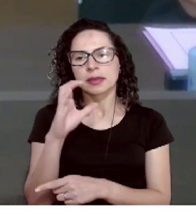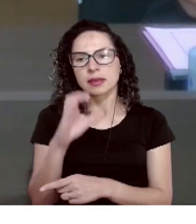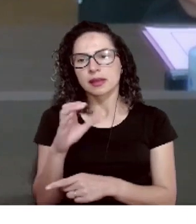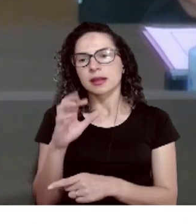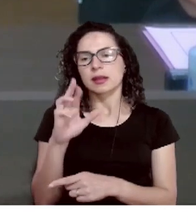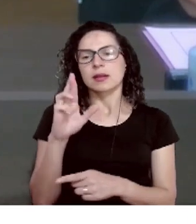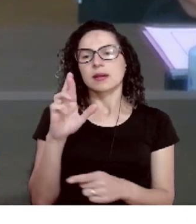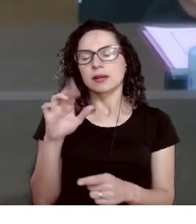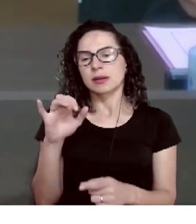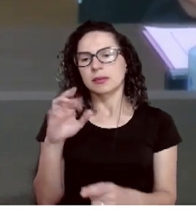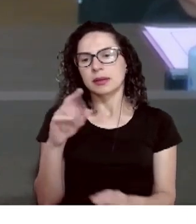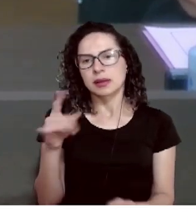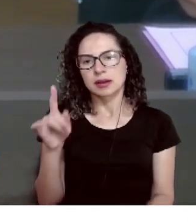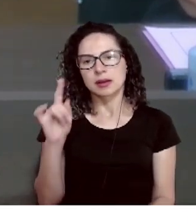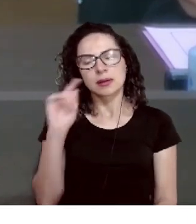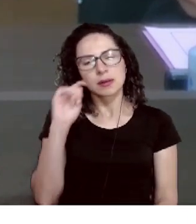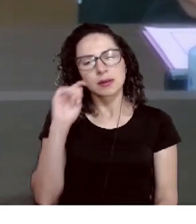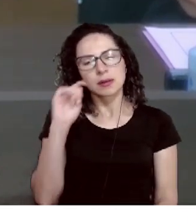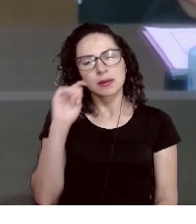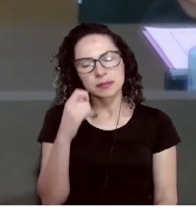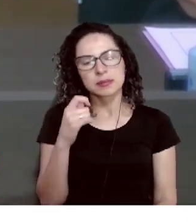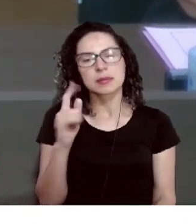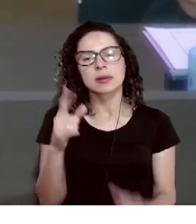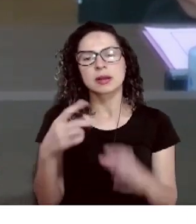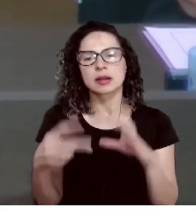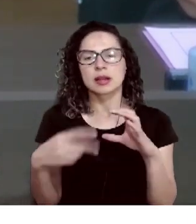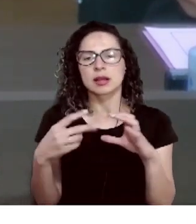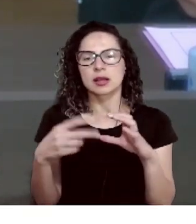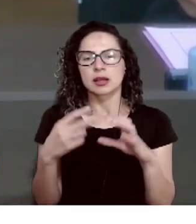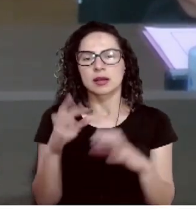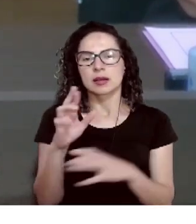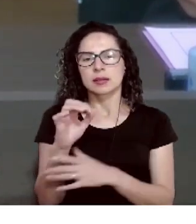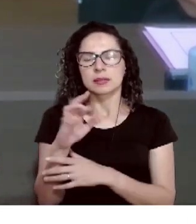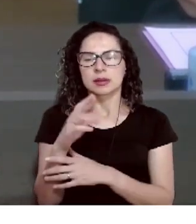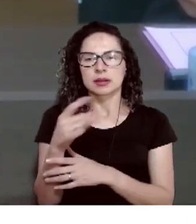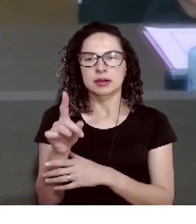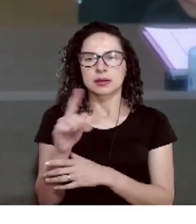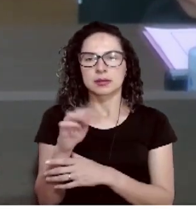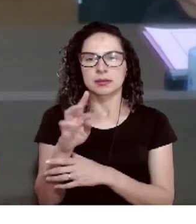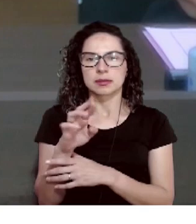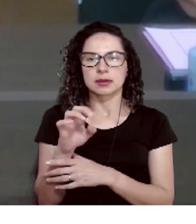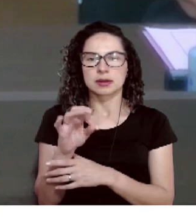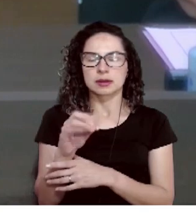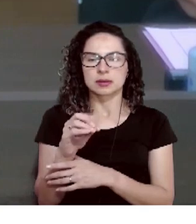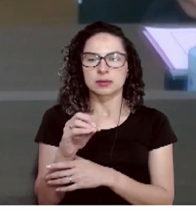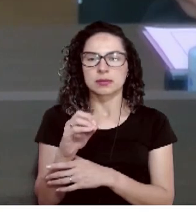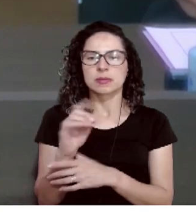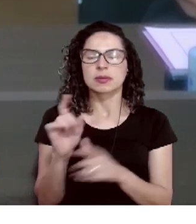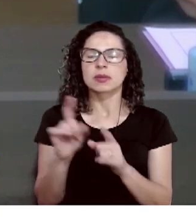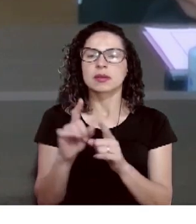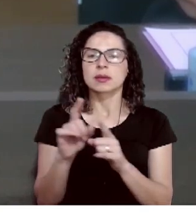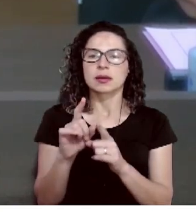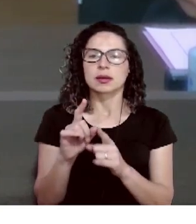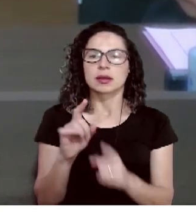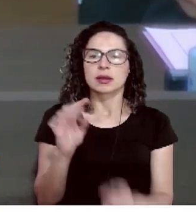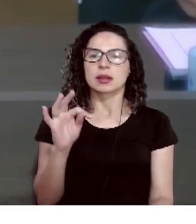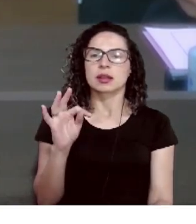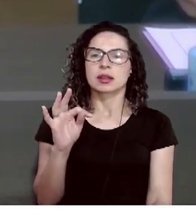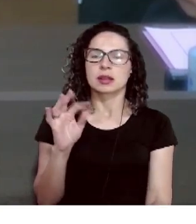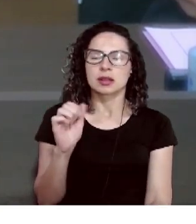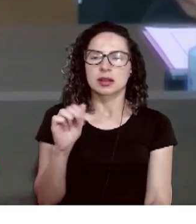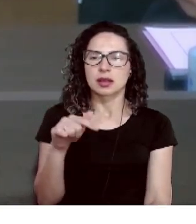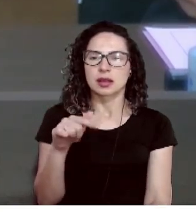Preto, pretano, pela Câmara Municipal de Ribeirão Preto, cidadão taquaritinguense pela